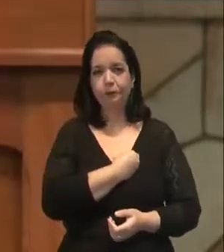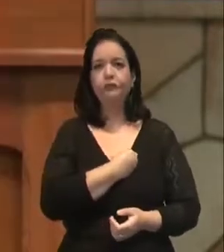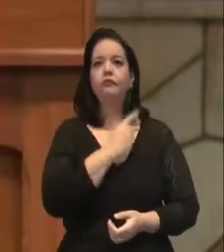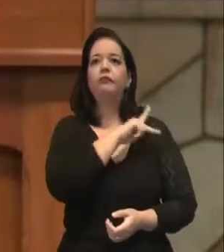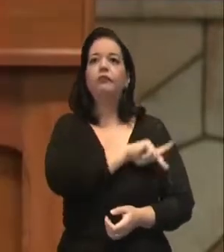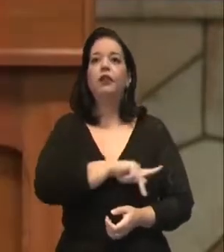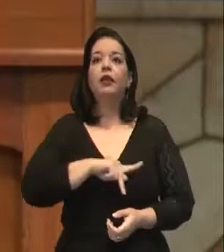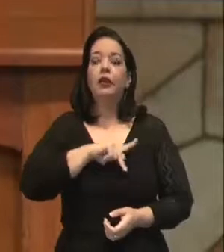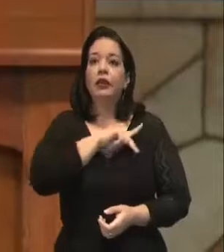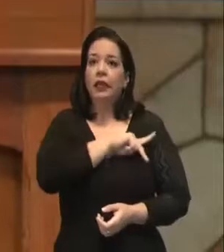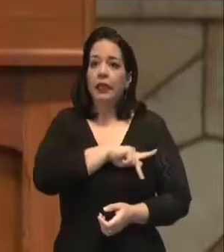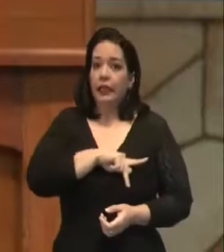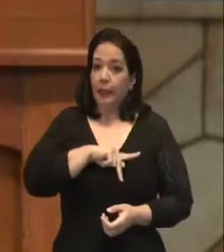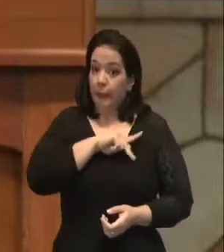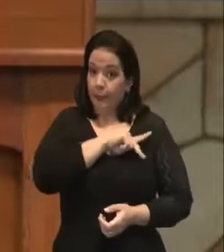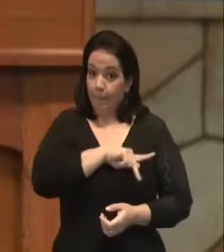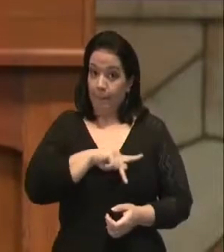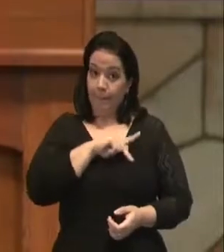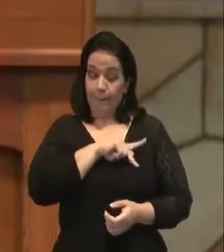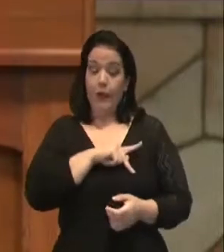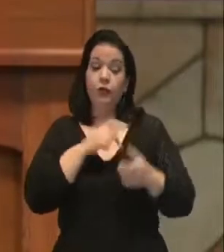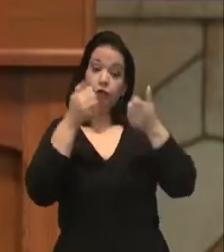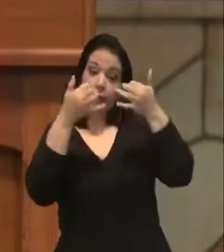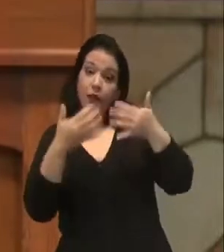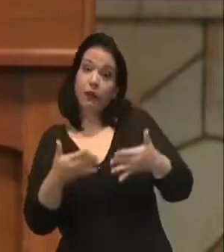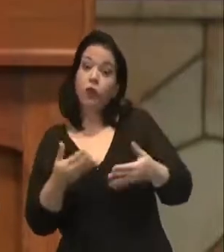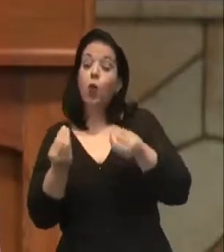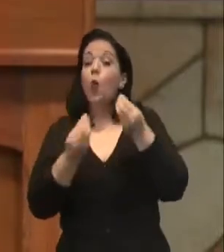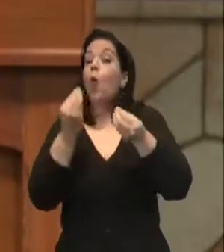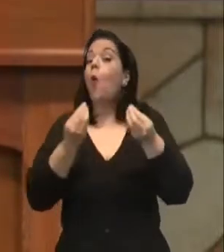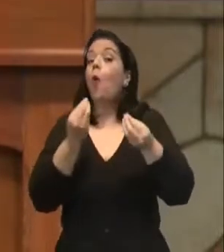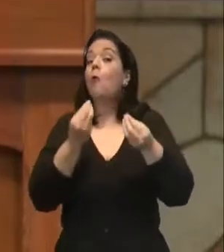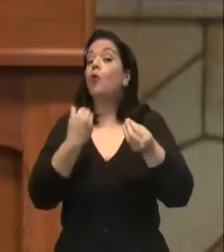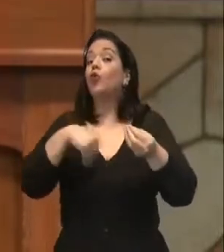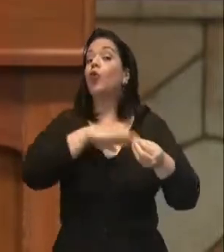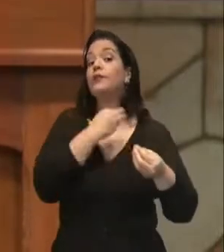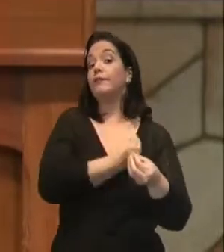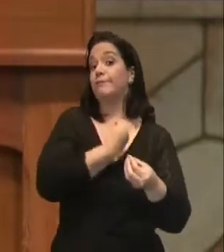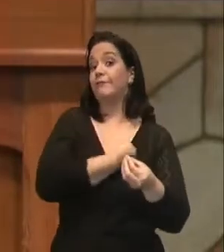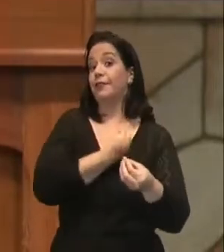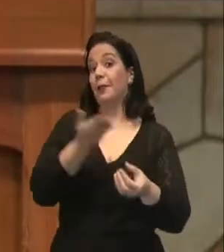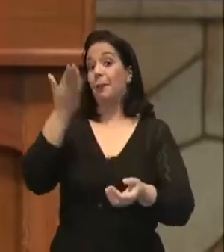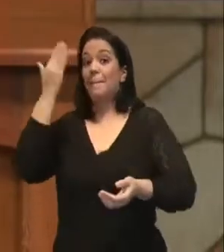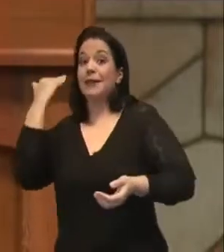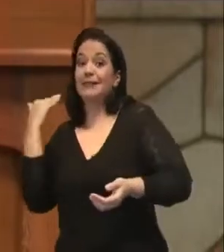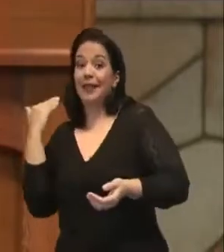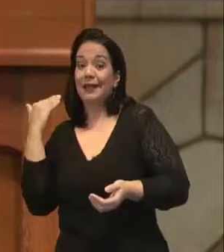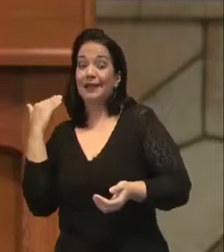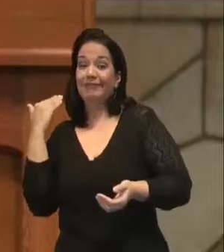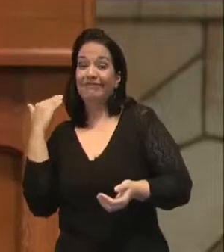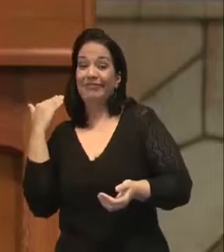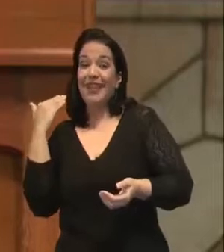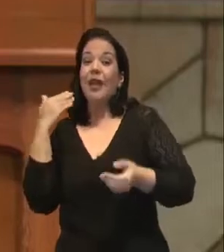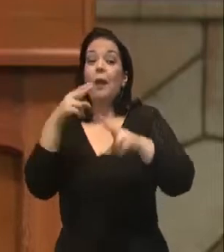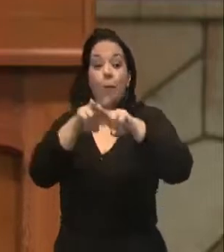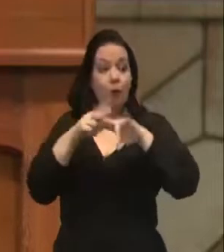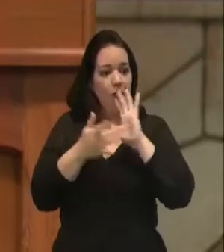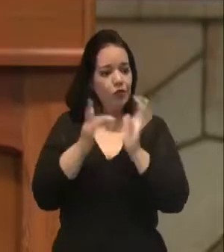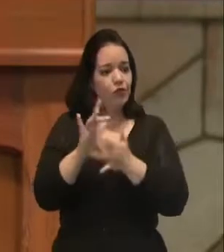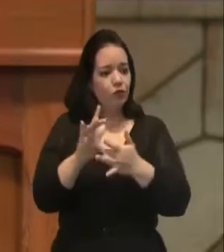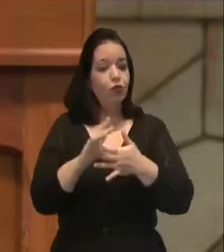no presente e no futuro. Na aula passada nós estudamos com o pastor Renato a questão da eleição e